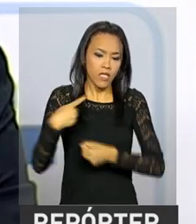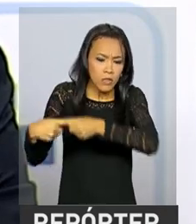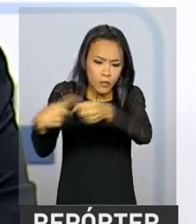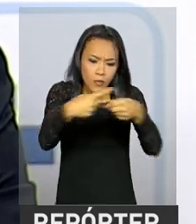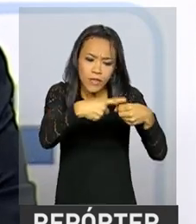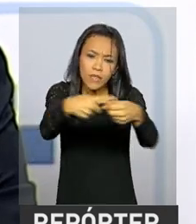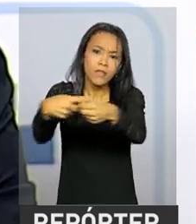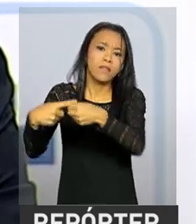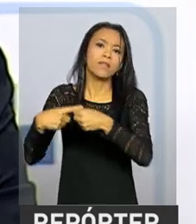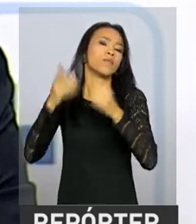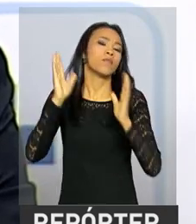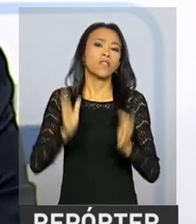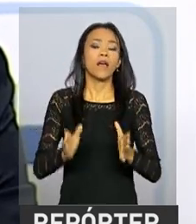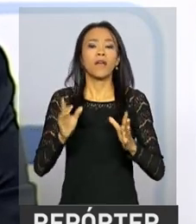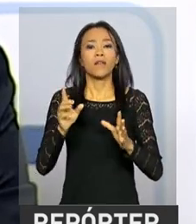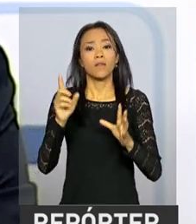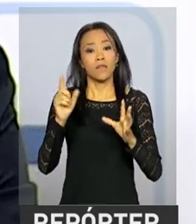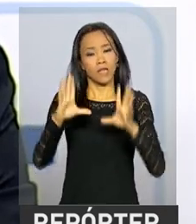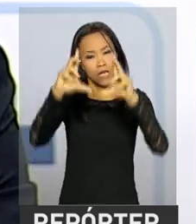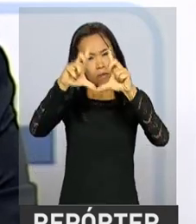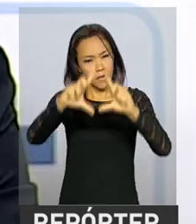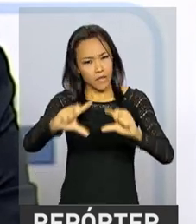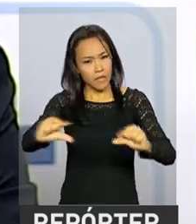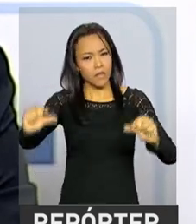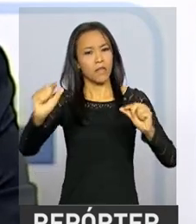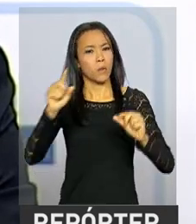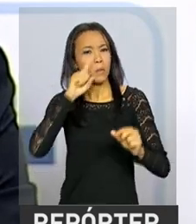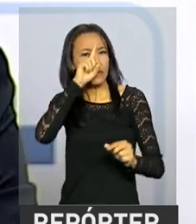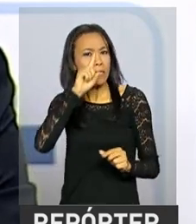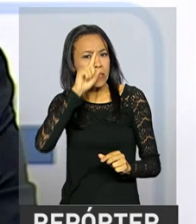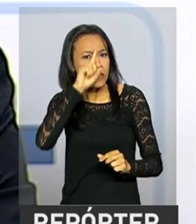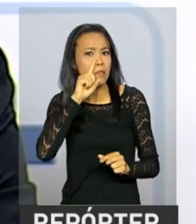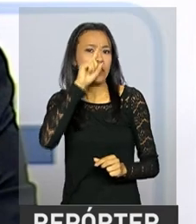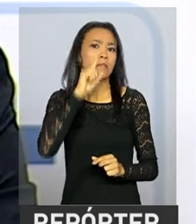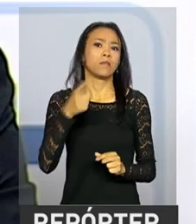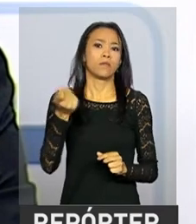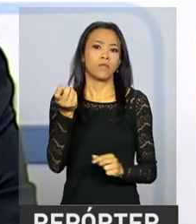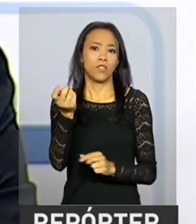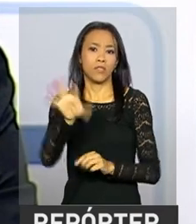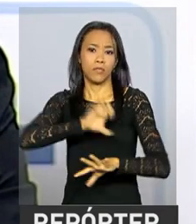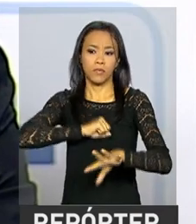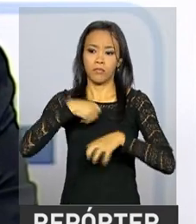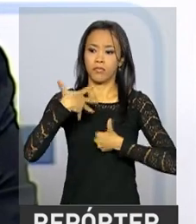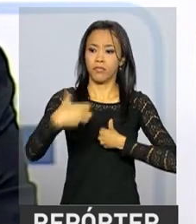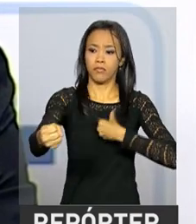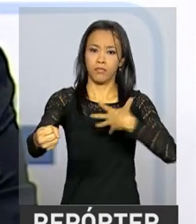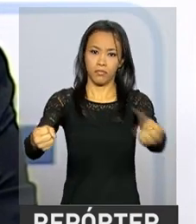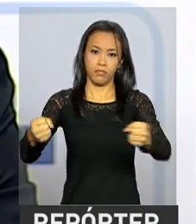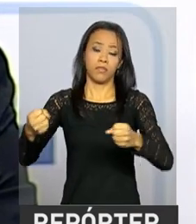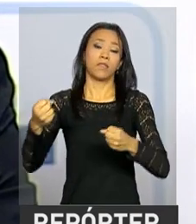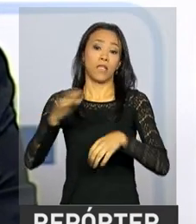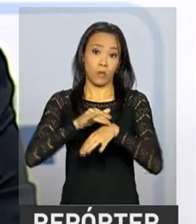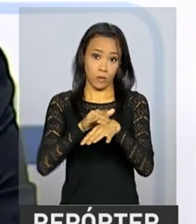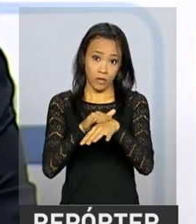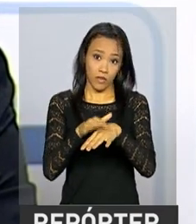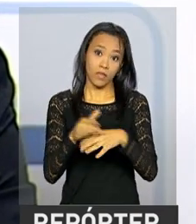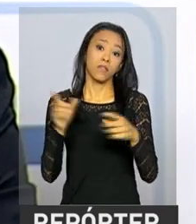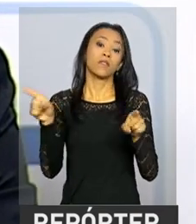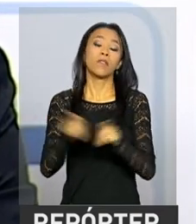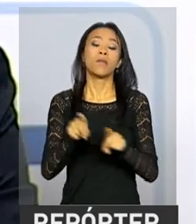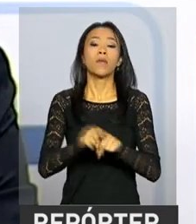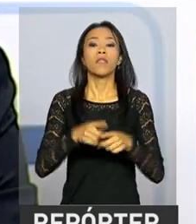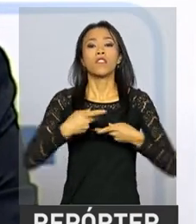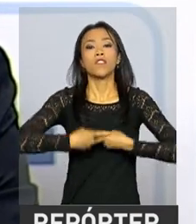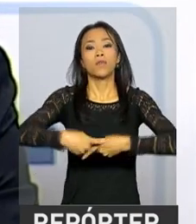portanto eliminando de forma bastante significativa o risco de transmissão da febre amarela distribuímos 8